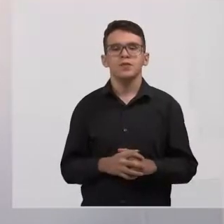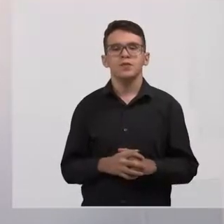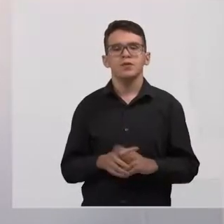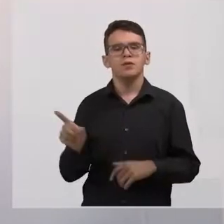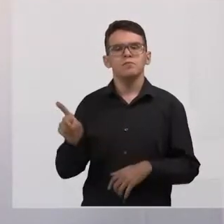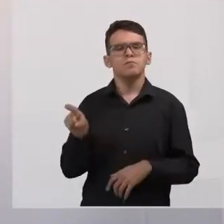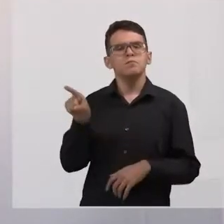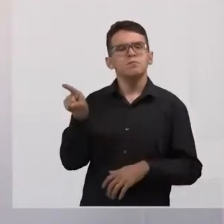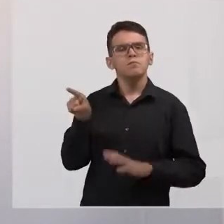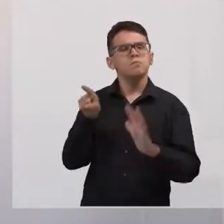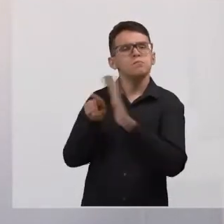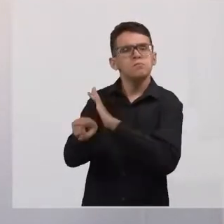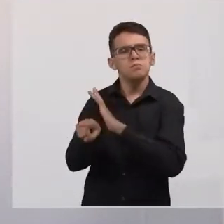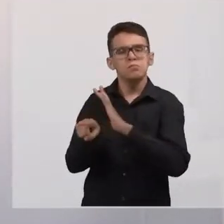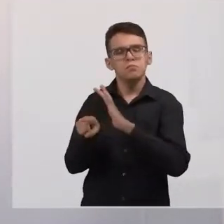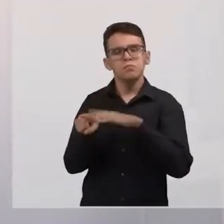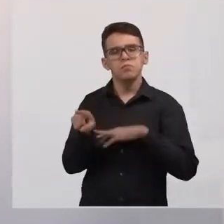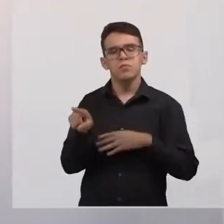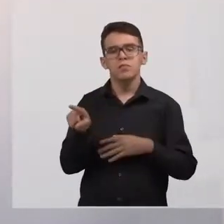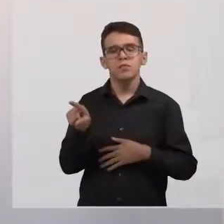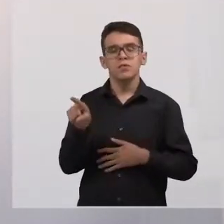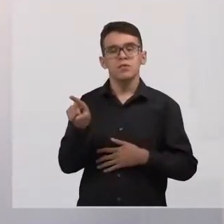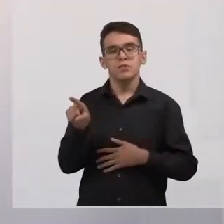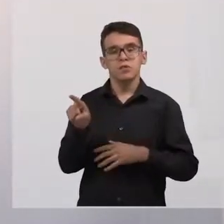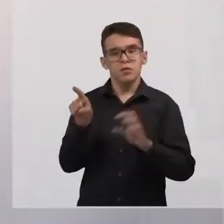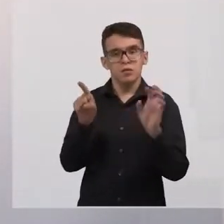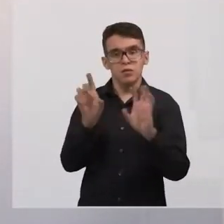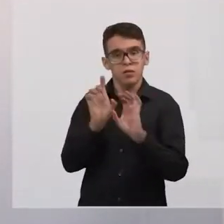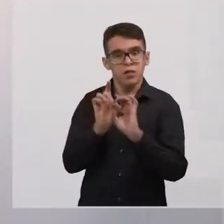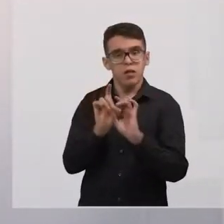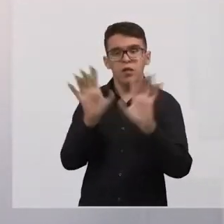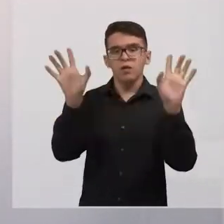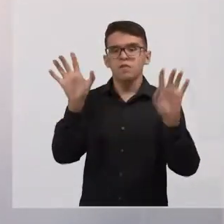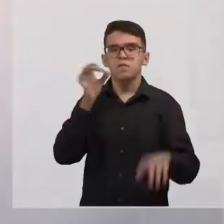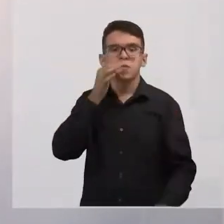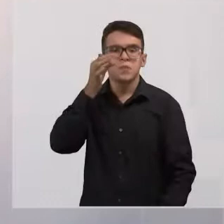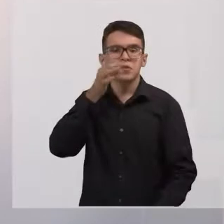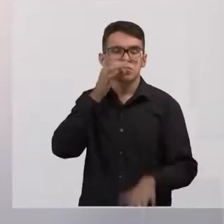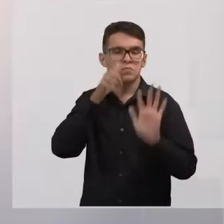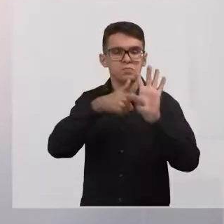o que ele queria dizer. Ele disse, olha, eu vou falar aqui por livre e espontânea vontade.